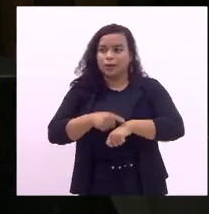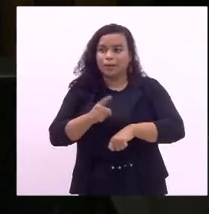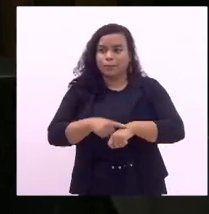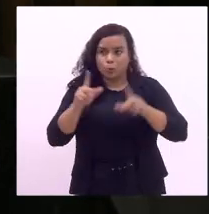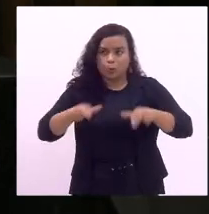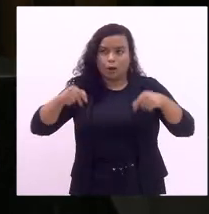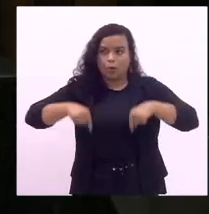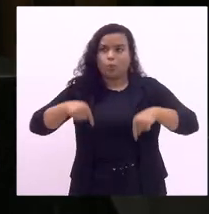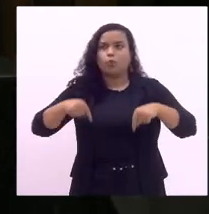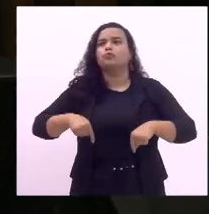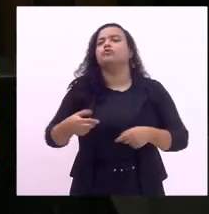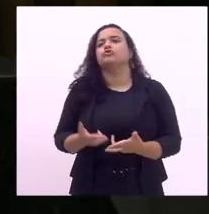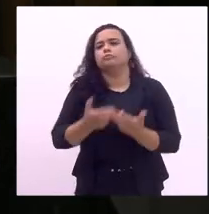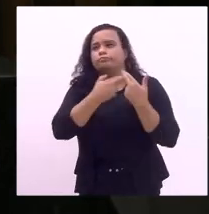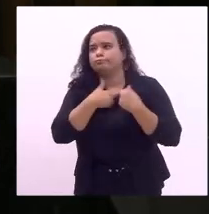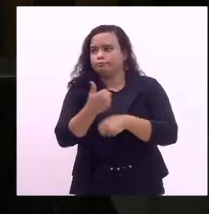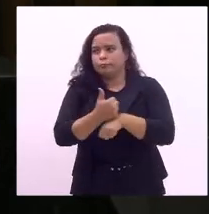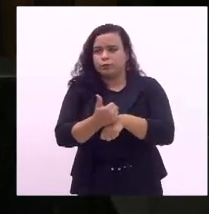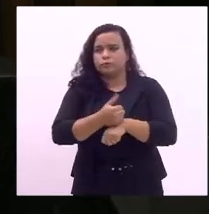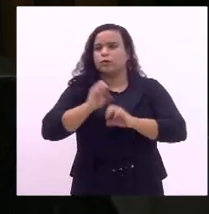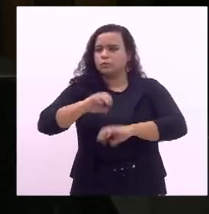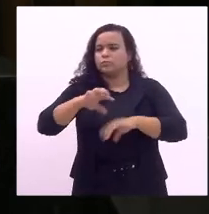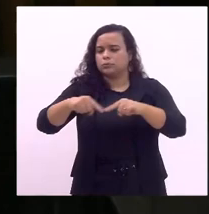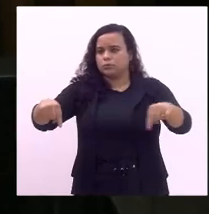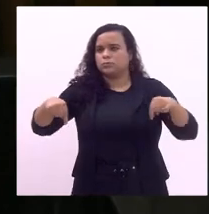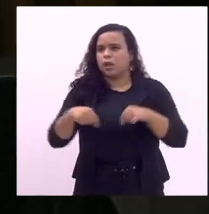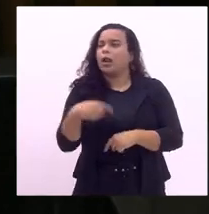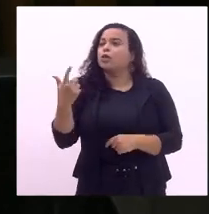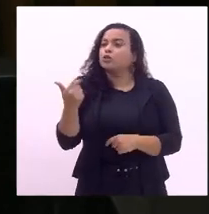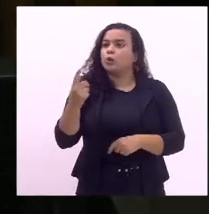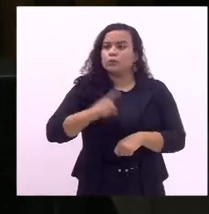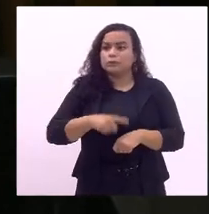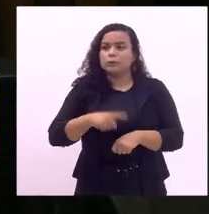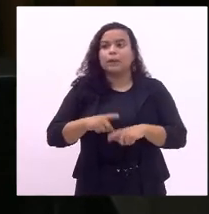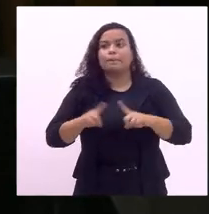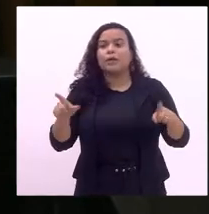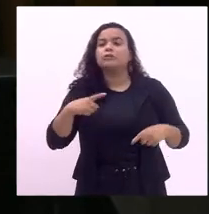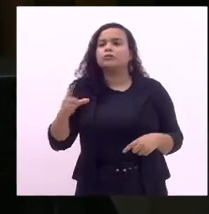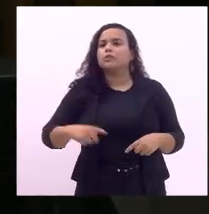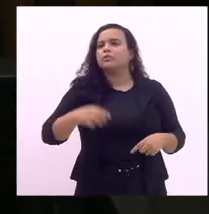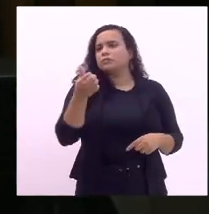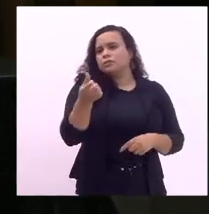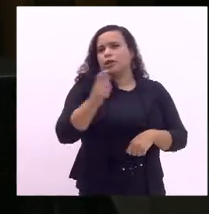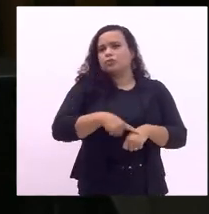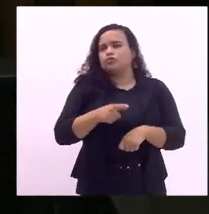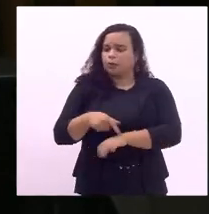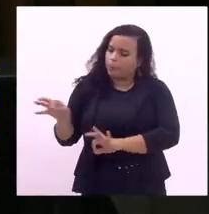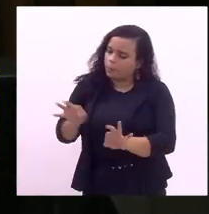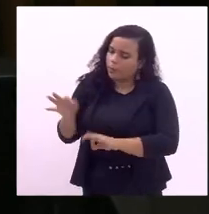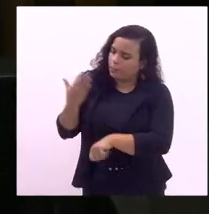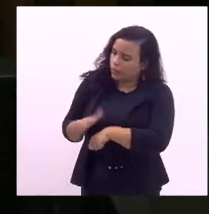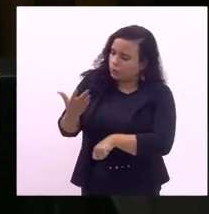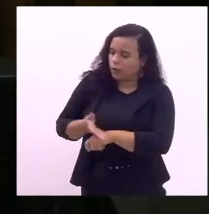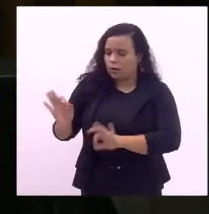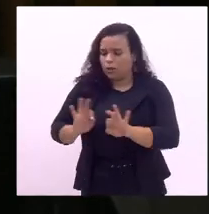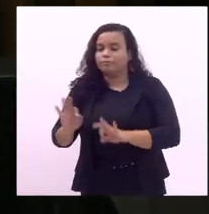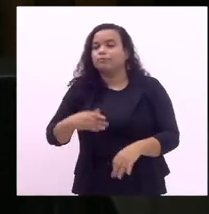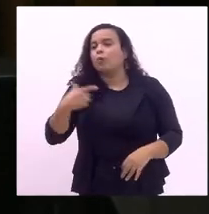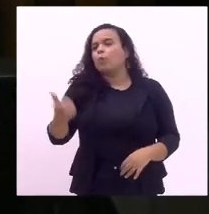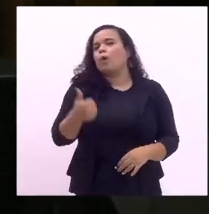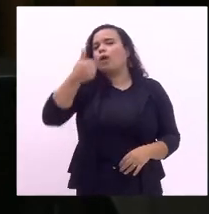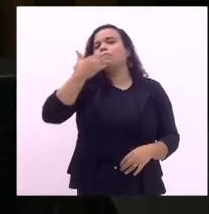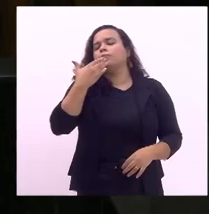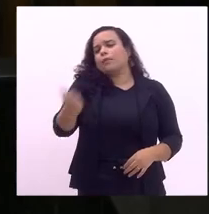de carga horária em sala de aula, de 12 tempos, mas passam a ter os 6 tempos de preparação, melhorando a qualidade do seu